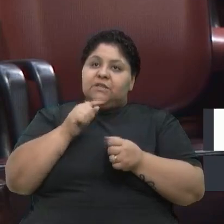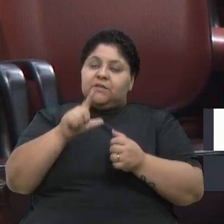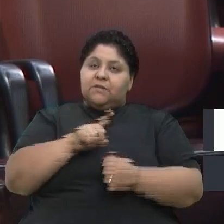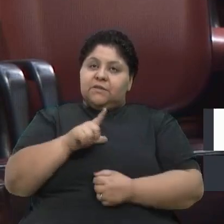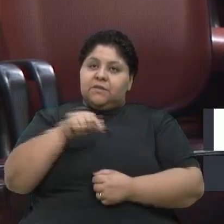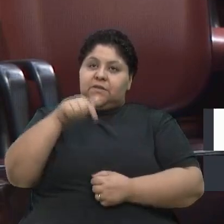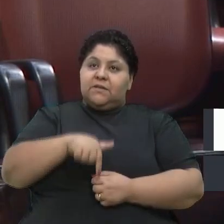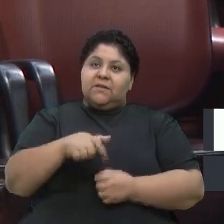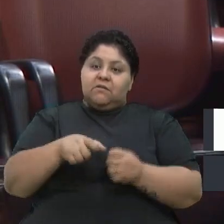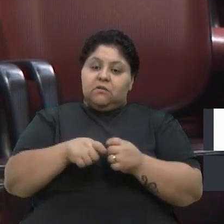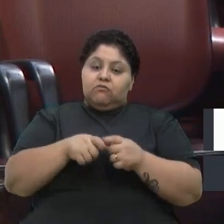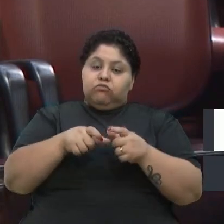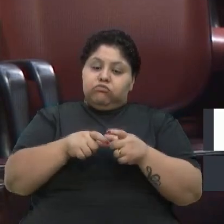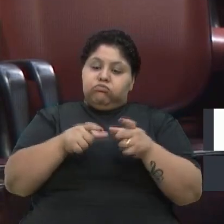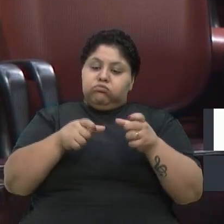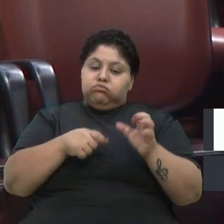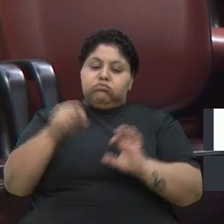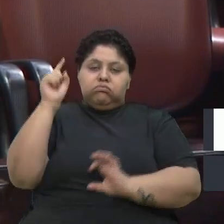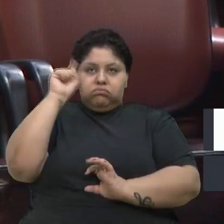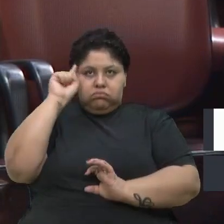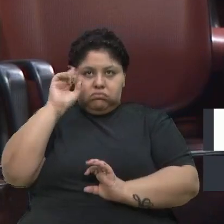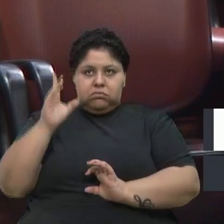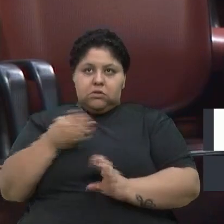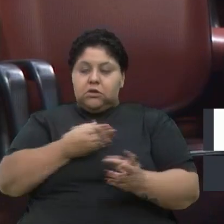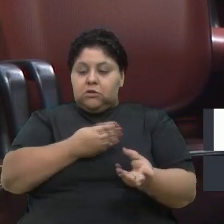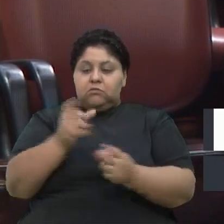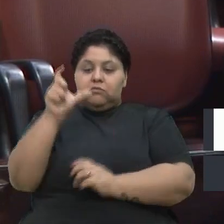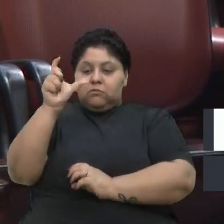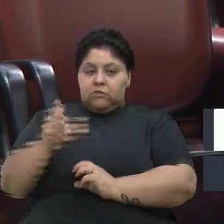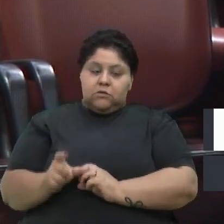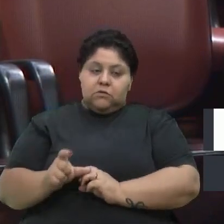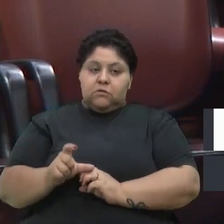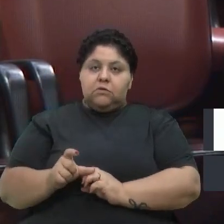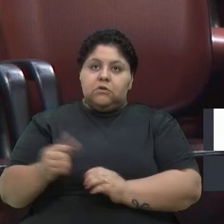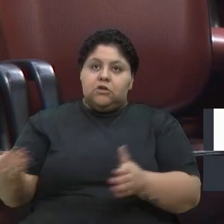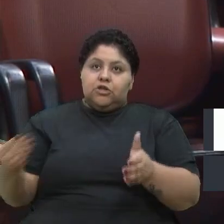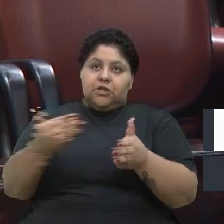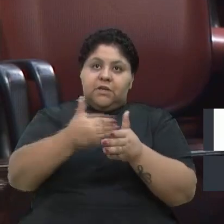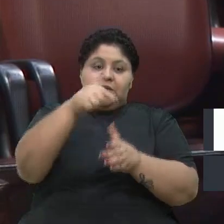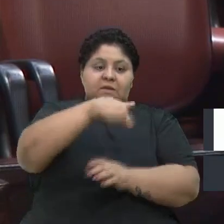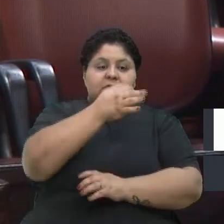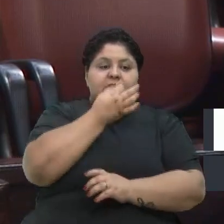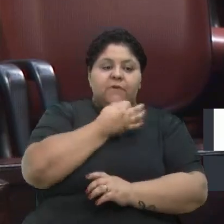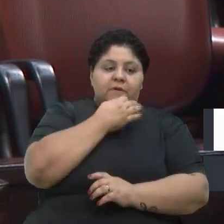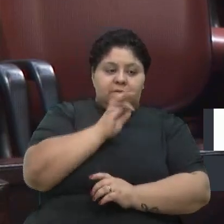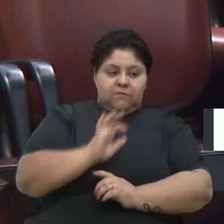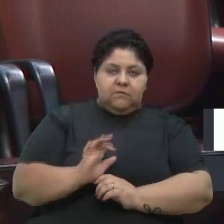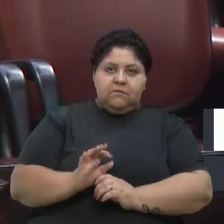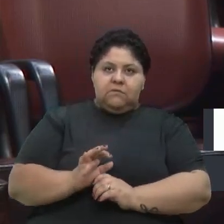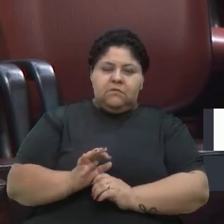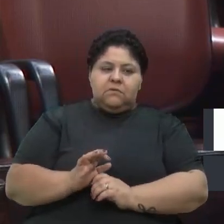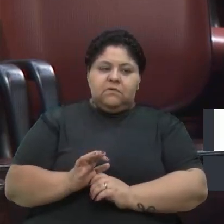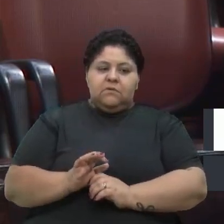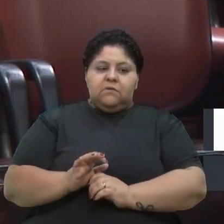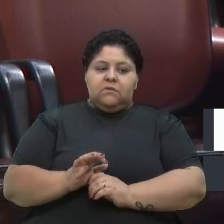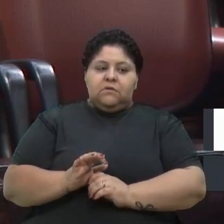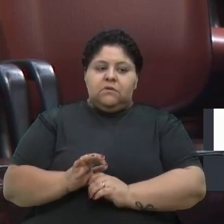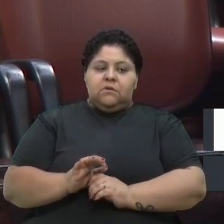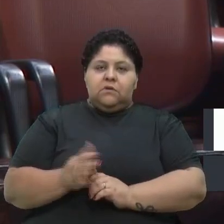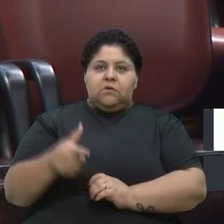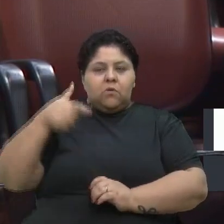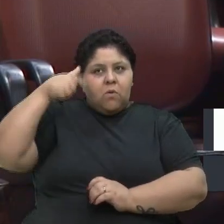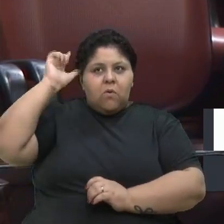está crescendo dia a dia. Muita gente migrando para Caxias do Sul. Até ontem à tarde, vi